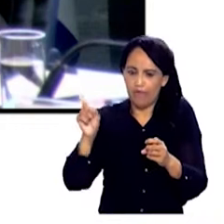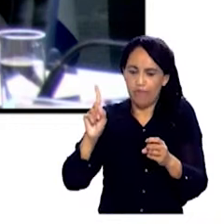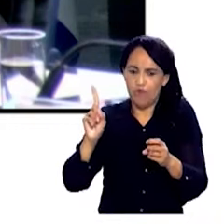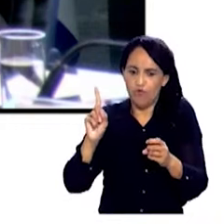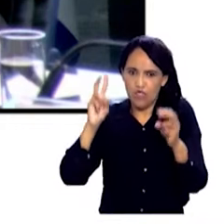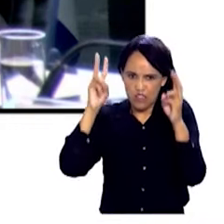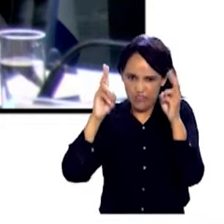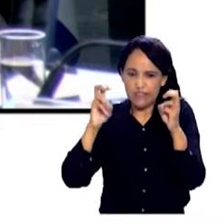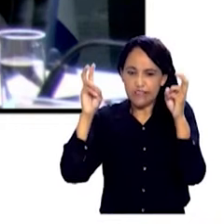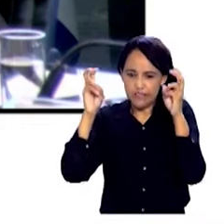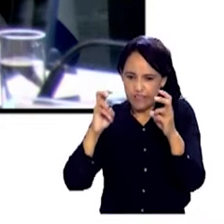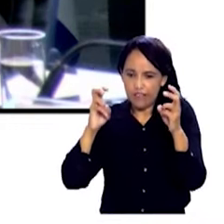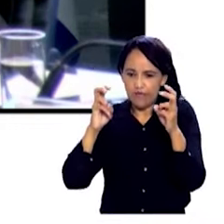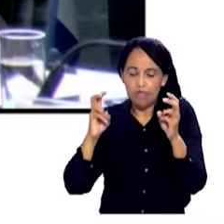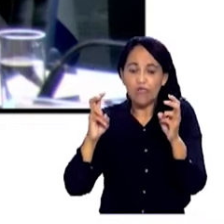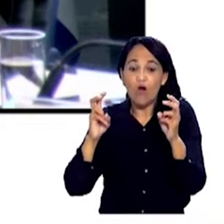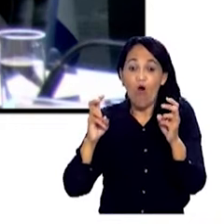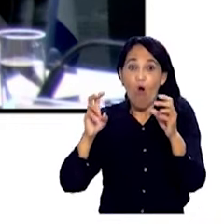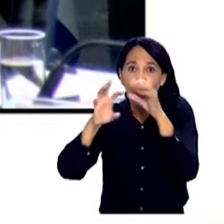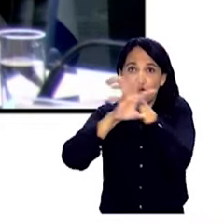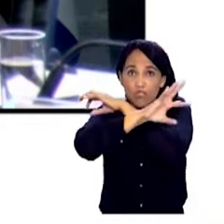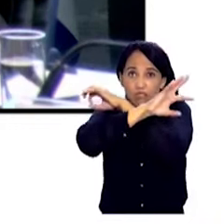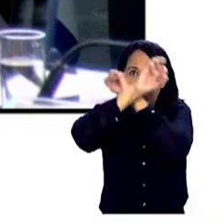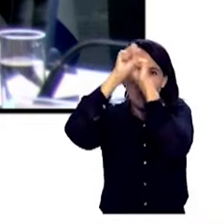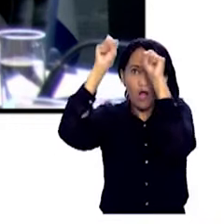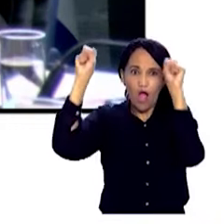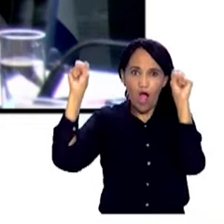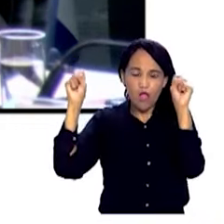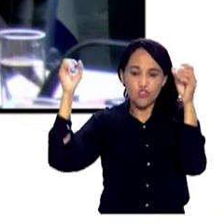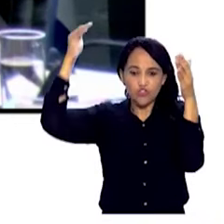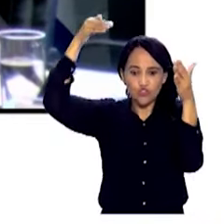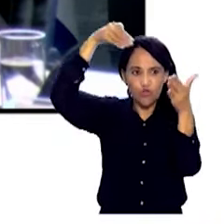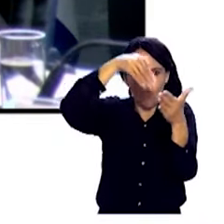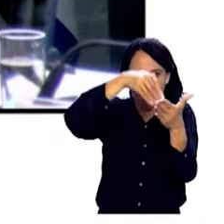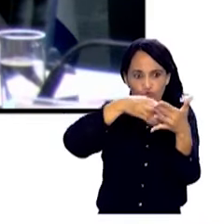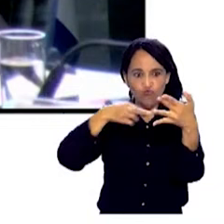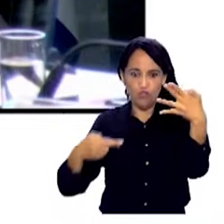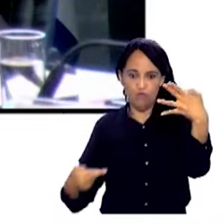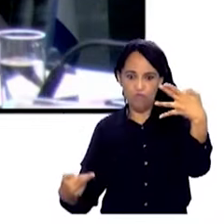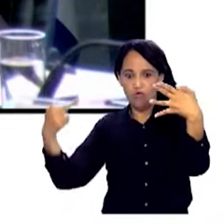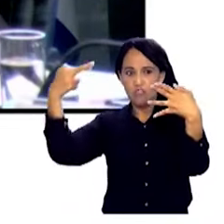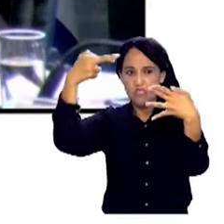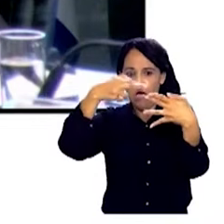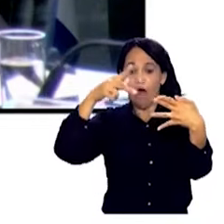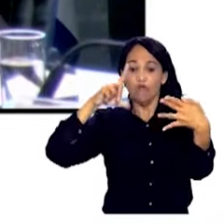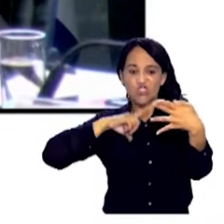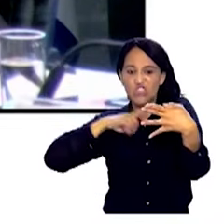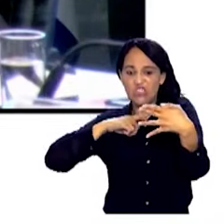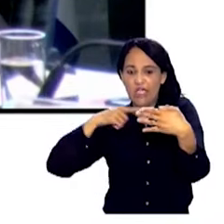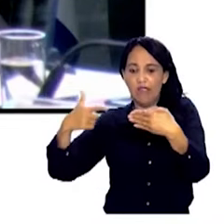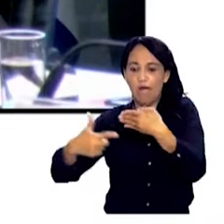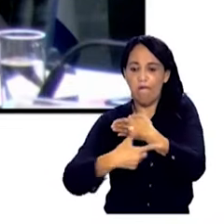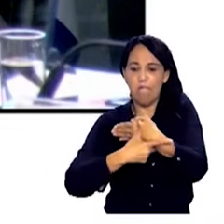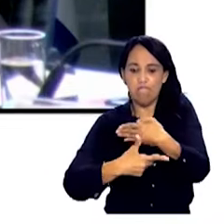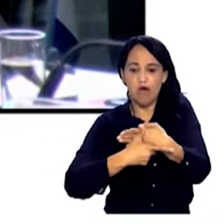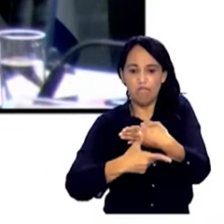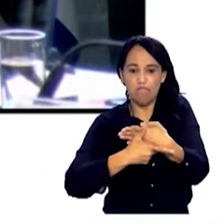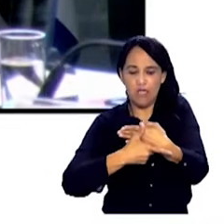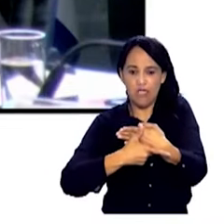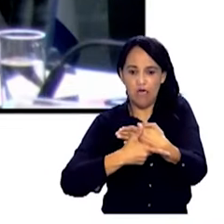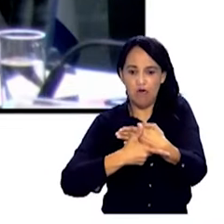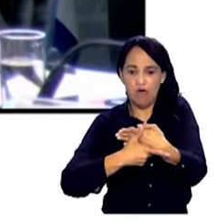tribunais de último grau desempenharão um papel crucial na formação da identidade